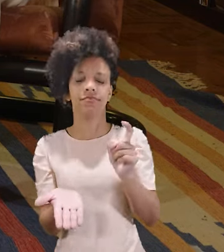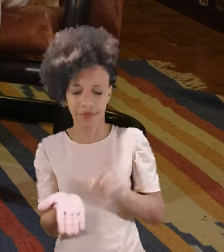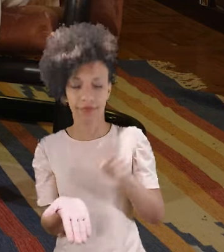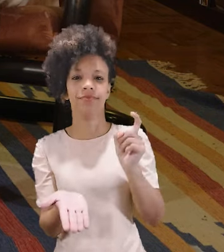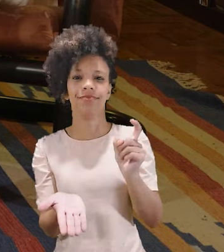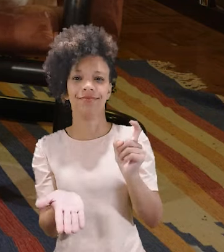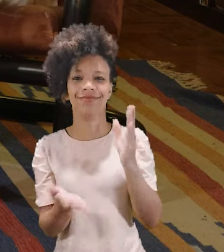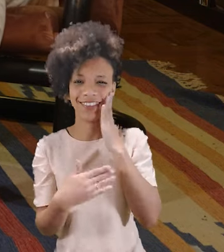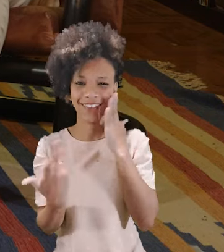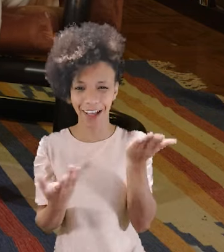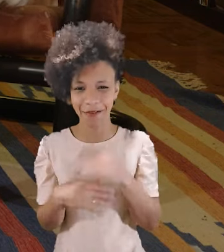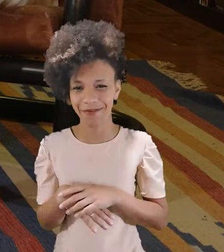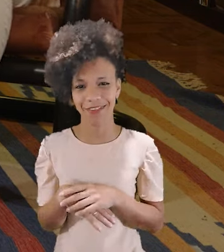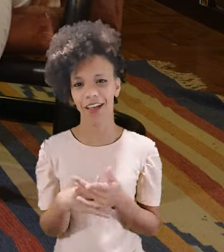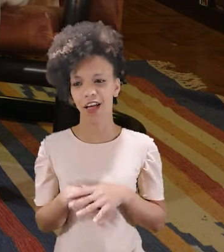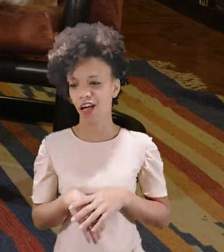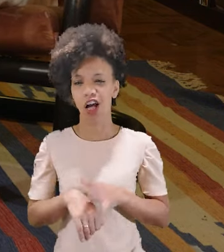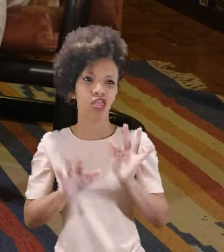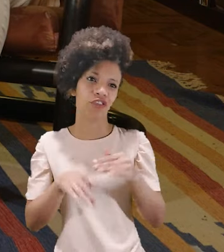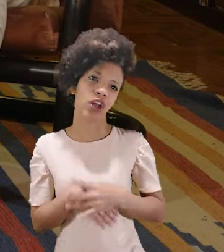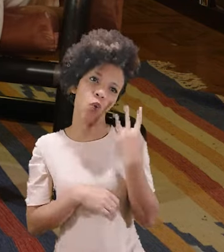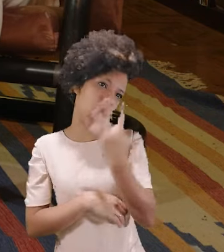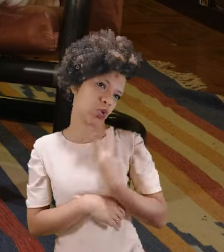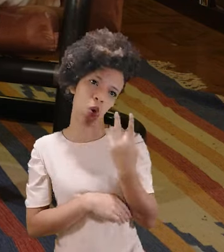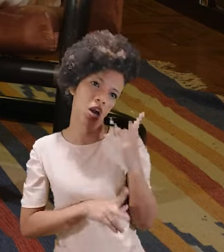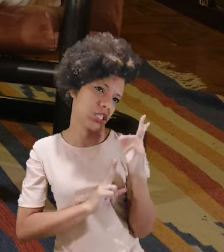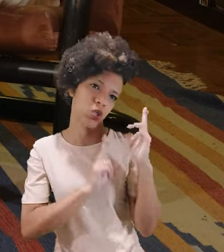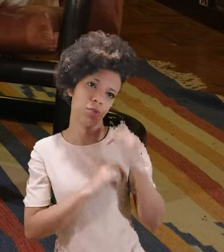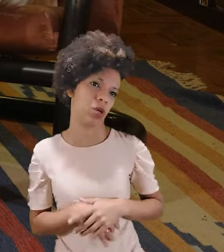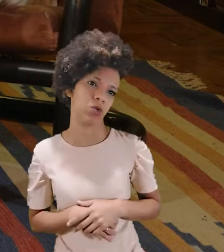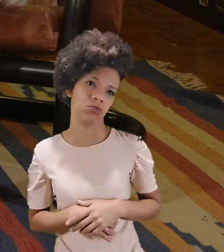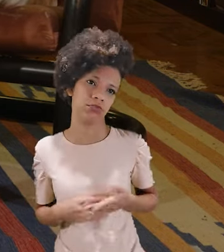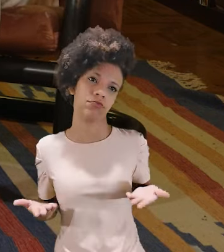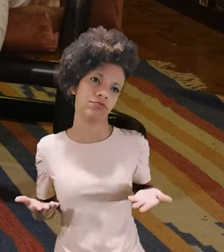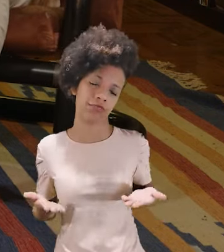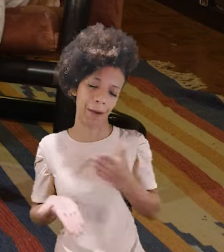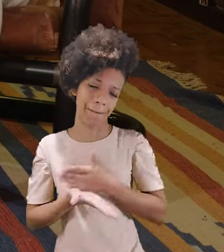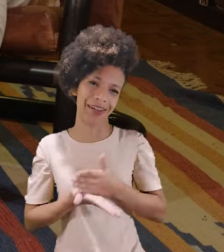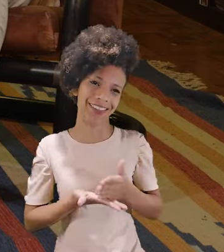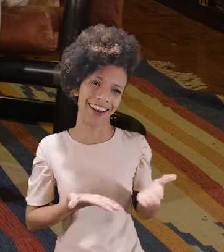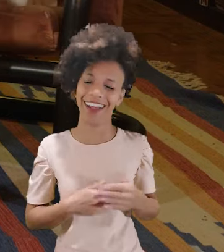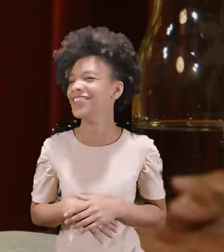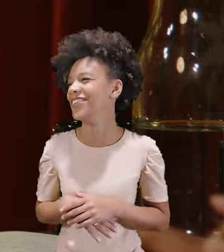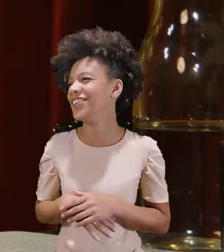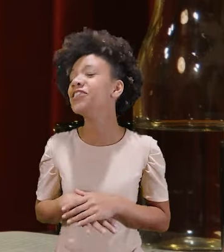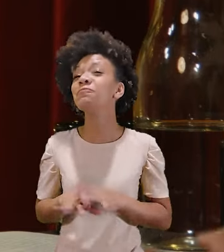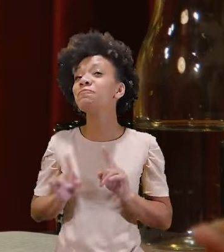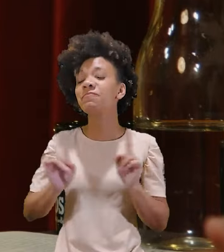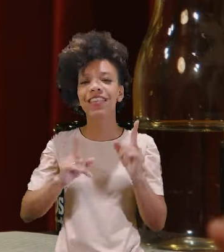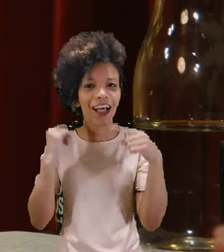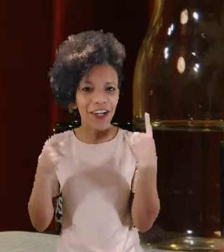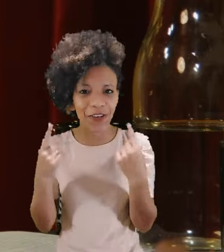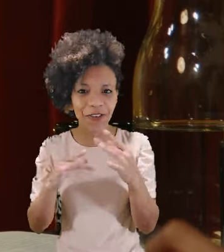perto ele vai vai no final ele dormiu 4:00 gente passa ladinho é